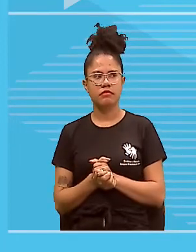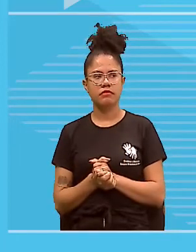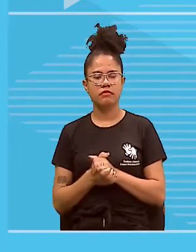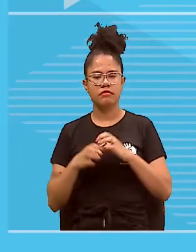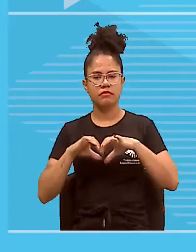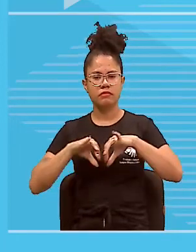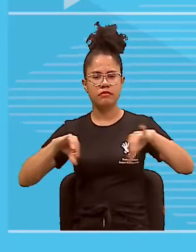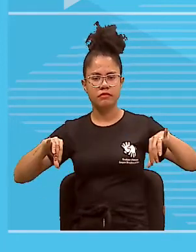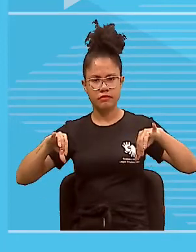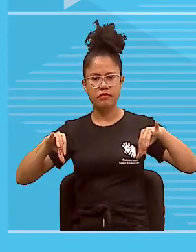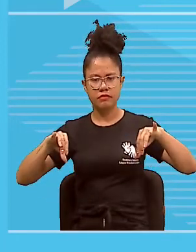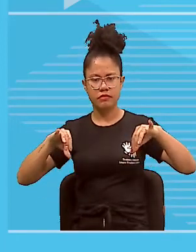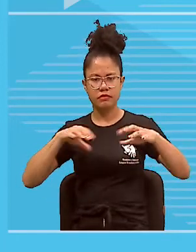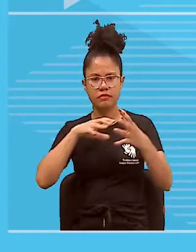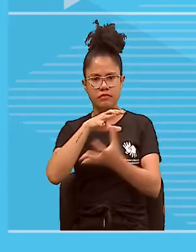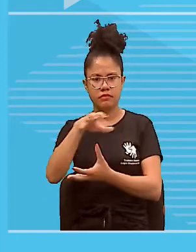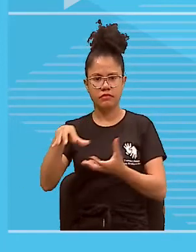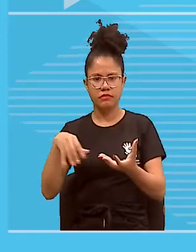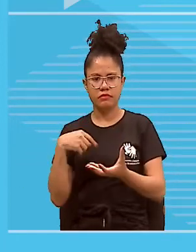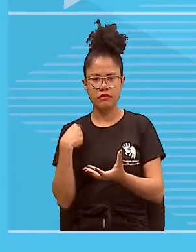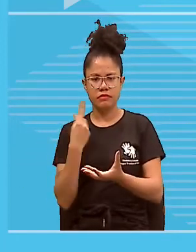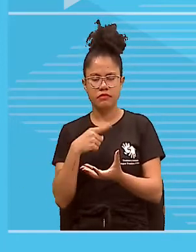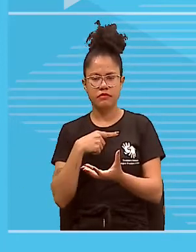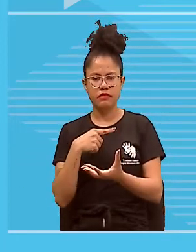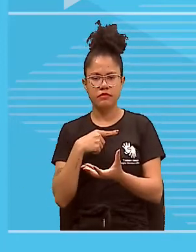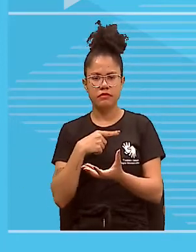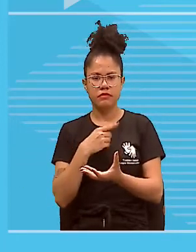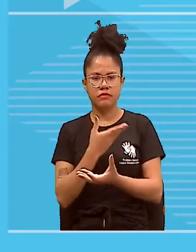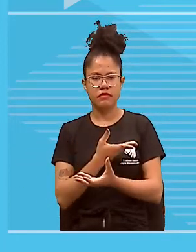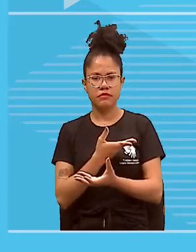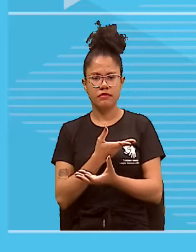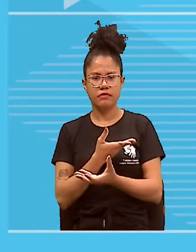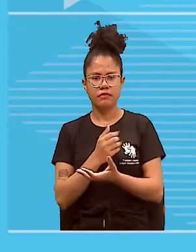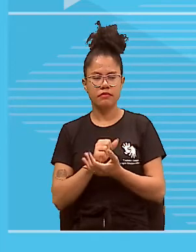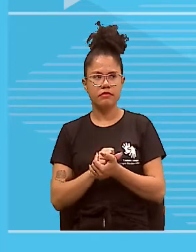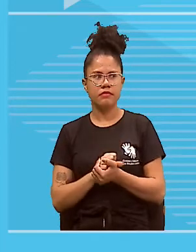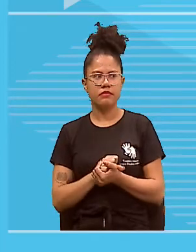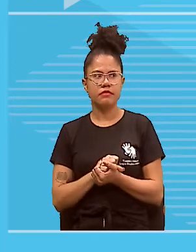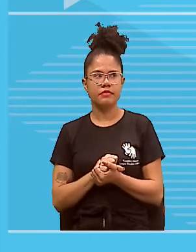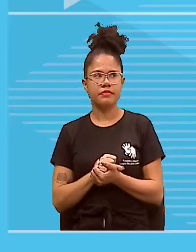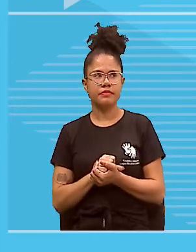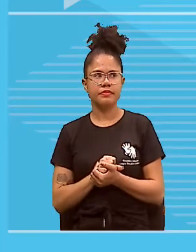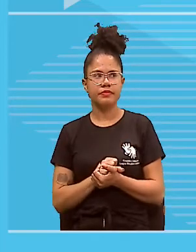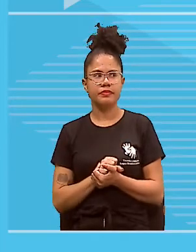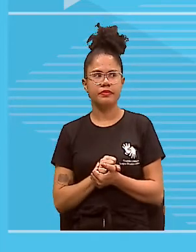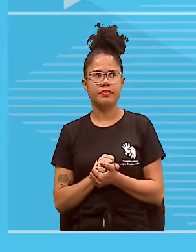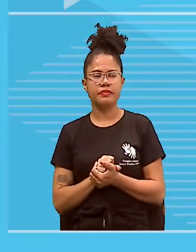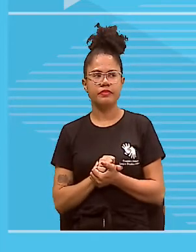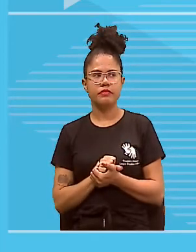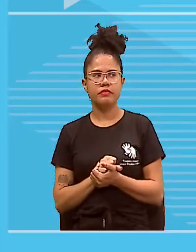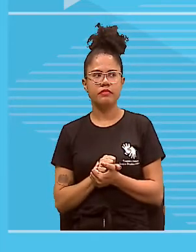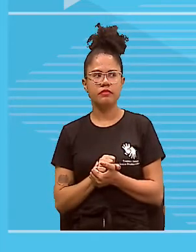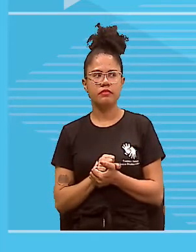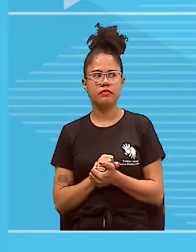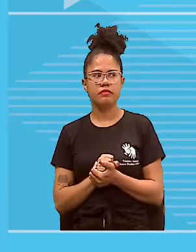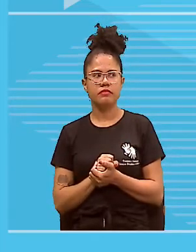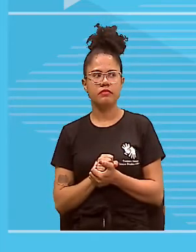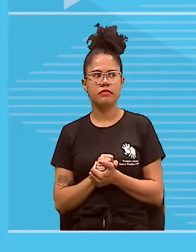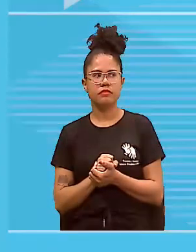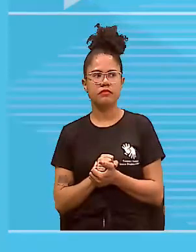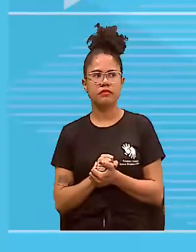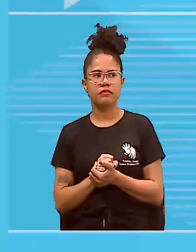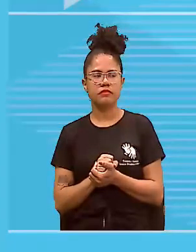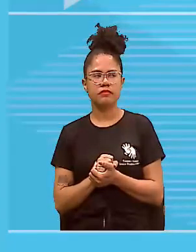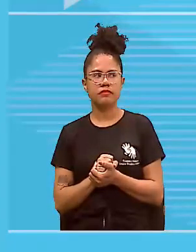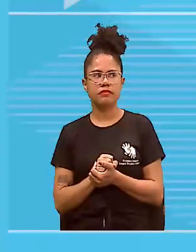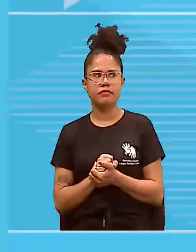do mundo né que nós tivemos aí nesse jogo de interesses entre o tio Sam e o urso Russo a União